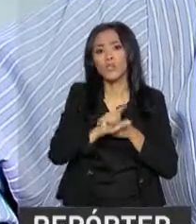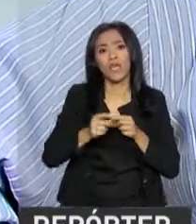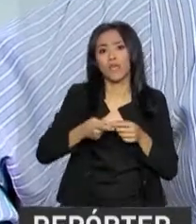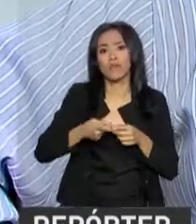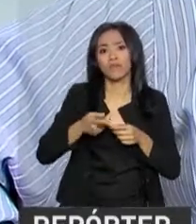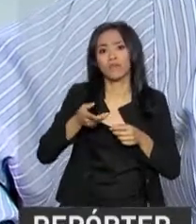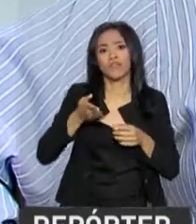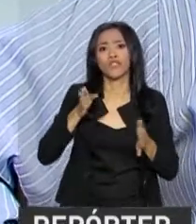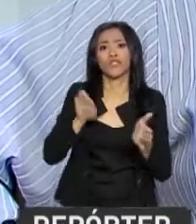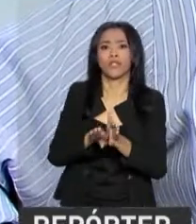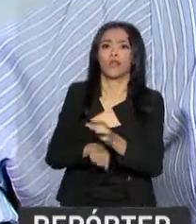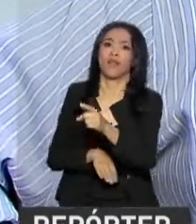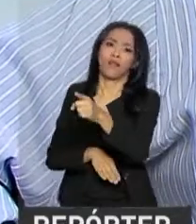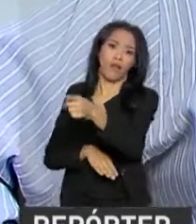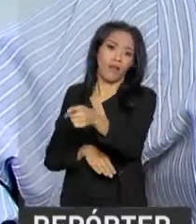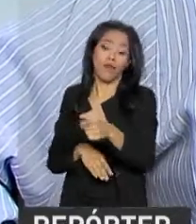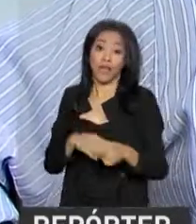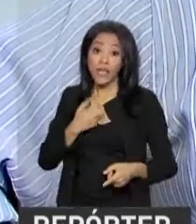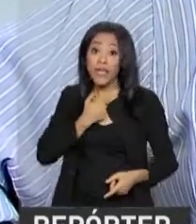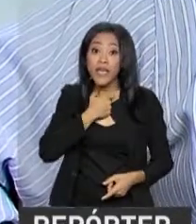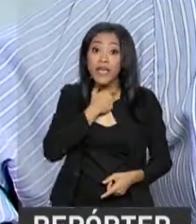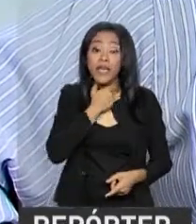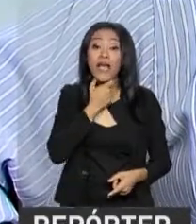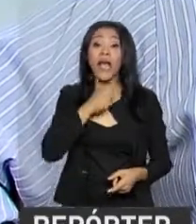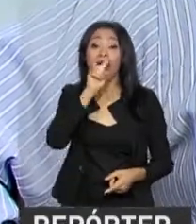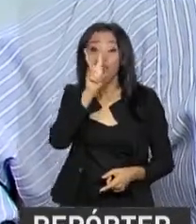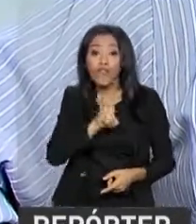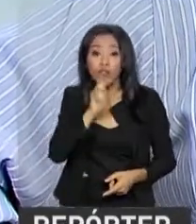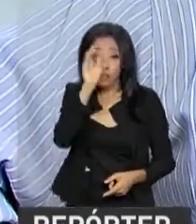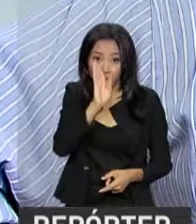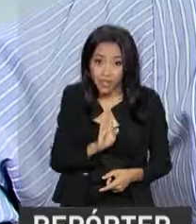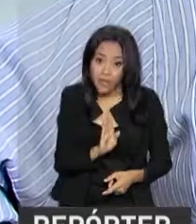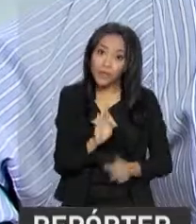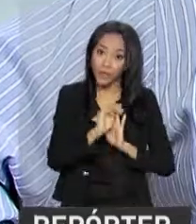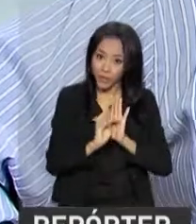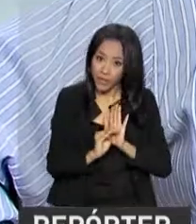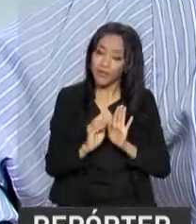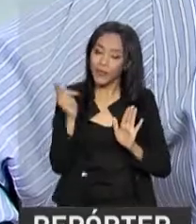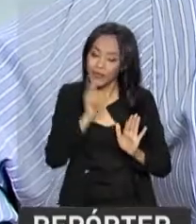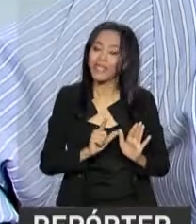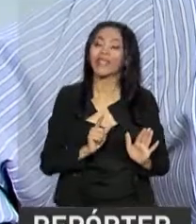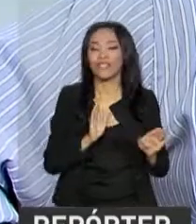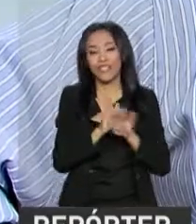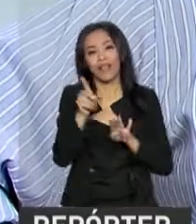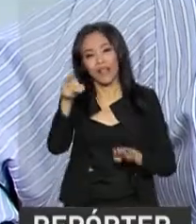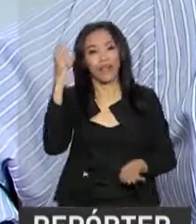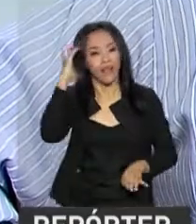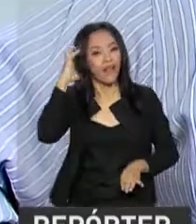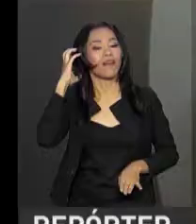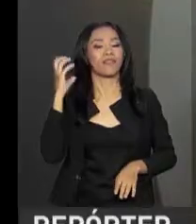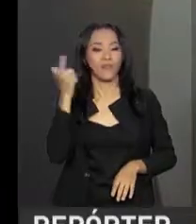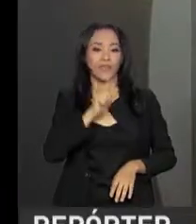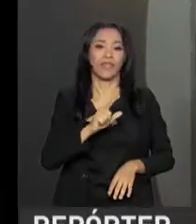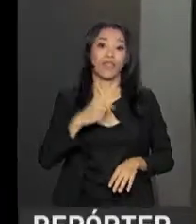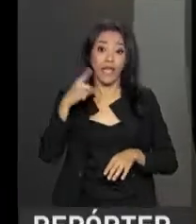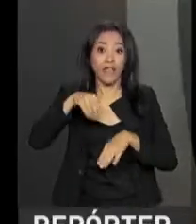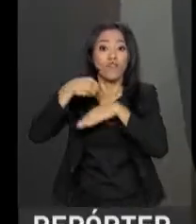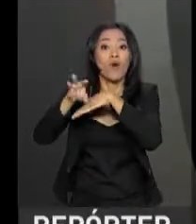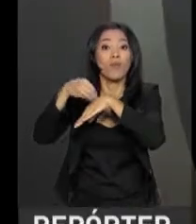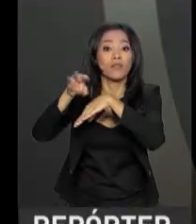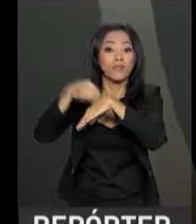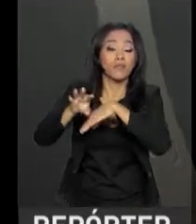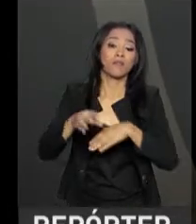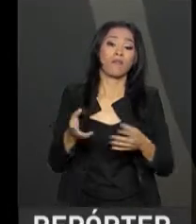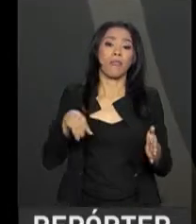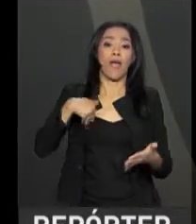ainda e a Voz do Brasil continua sendo um veículo ainda de muita informação para esses povos. Até agora, a